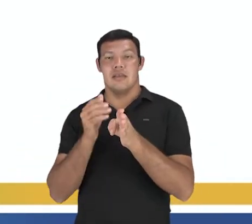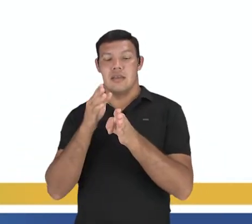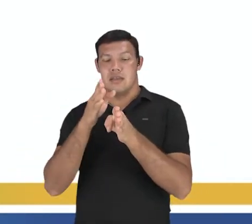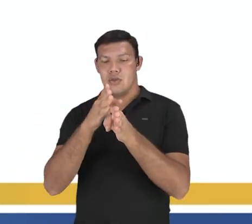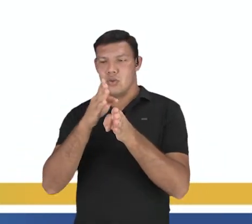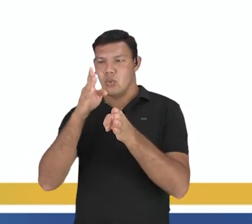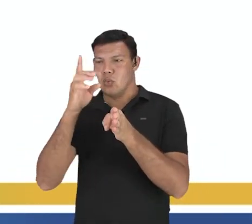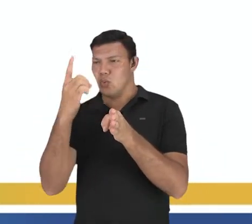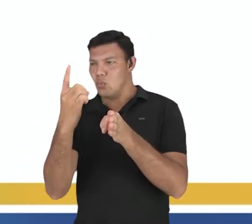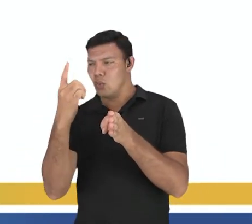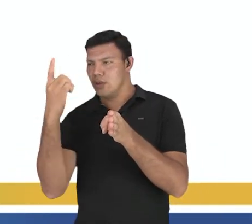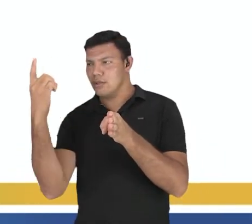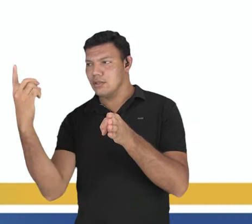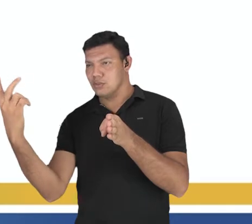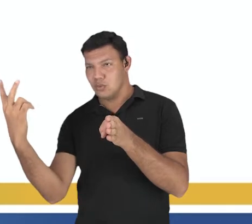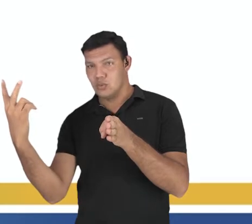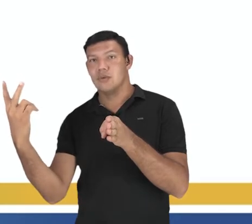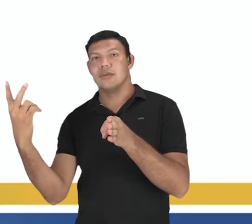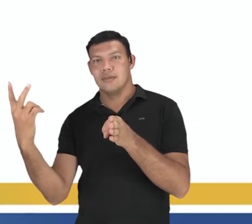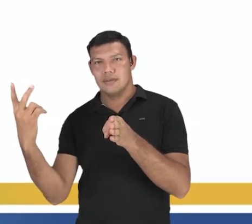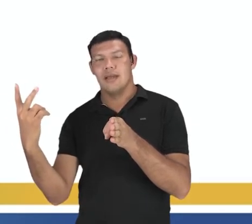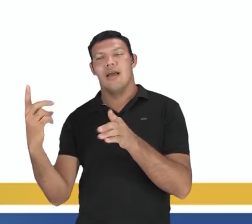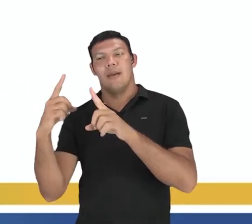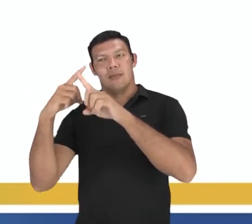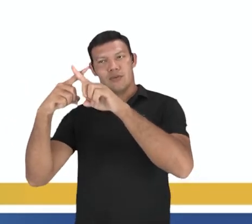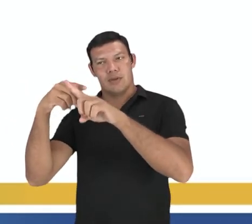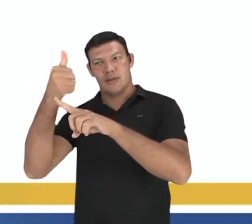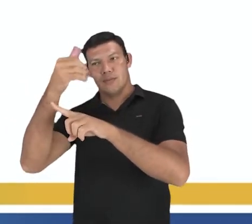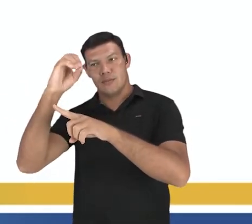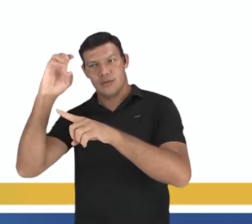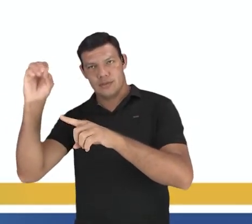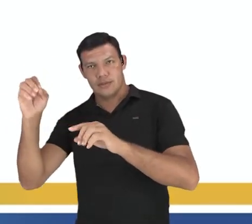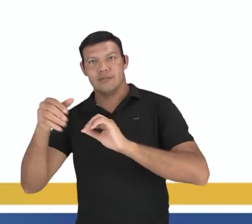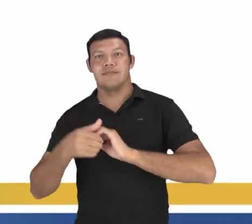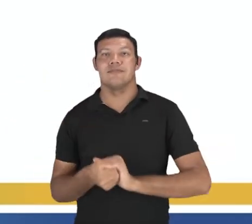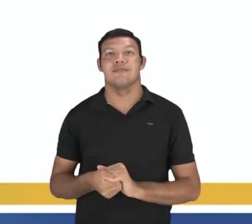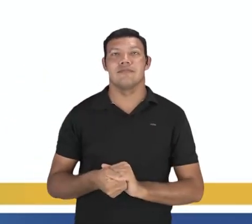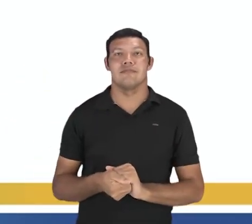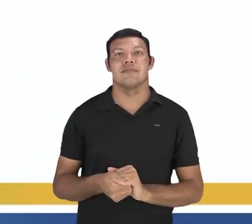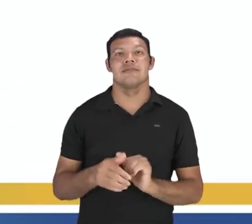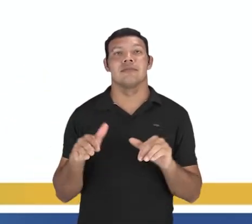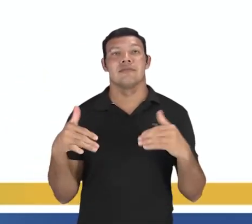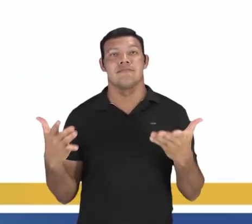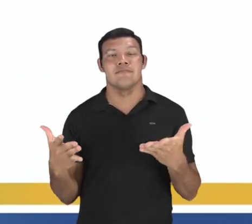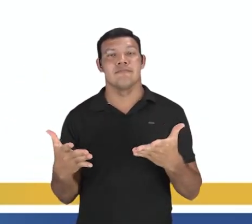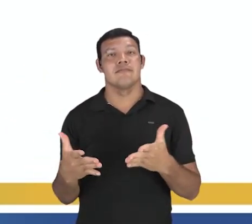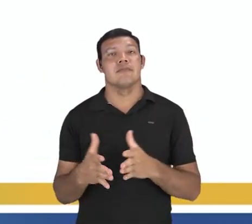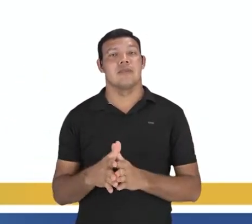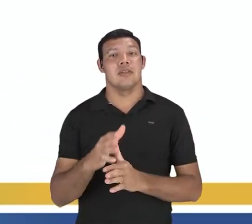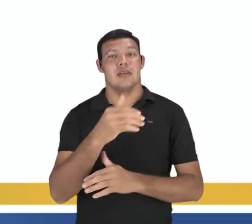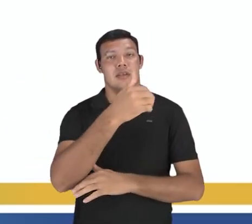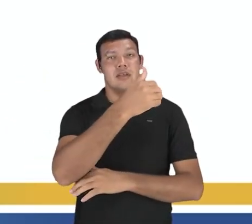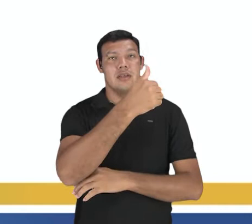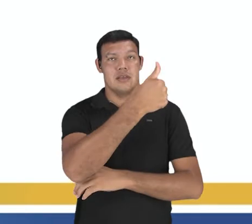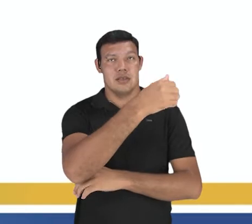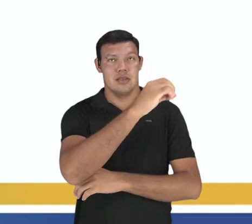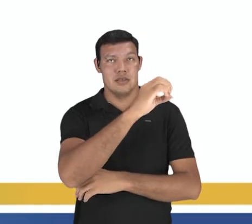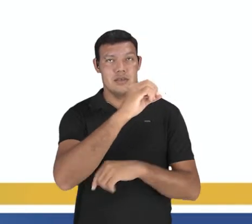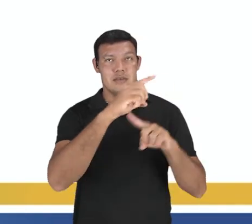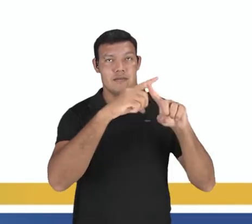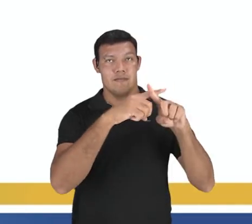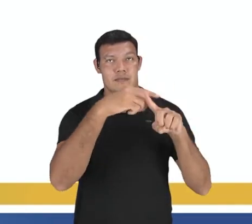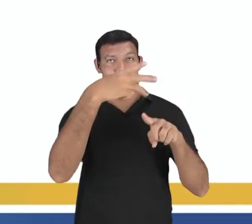casinhas para a direita Então eu estou fazendo a multiplicação por 100 Oi e aí eu tenho o seguinte sem vezes